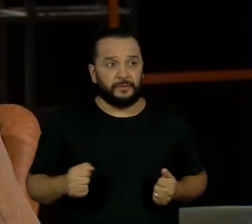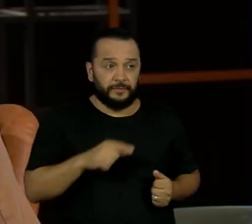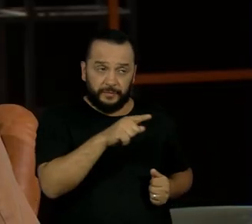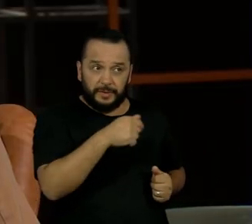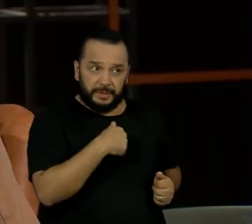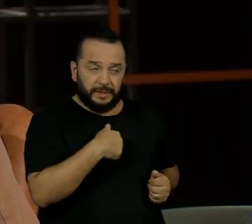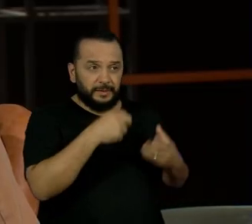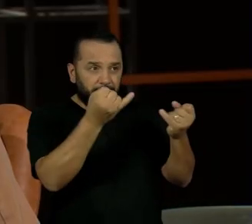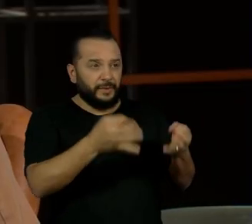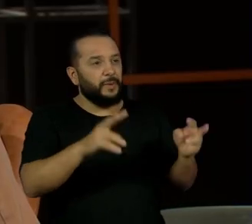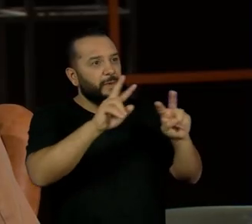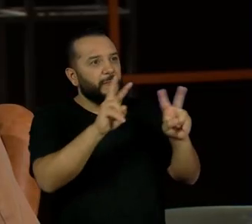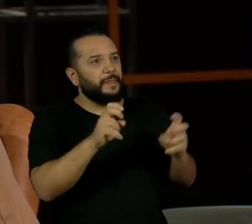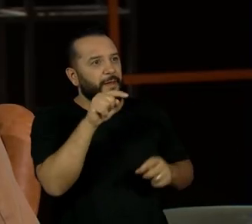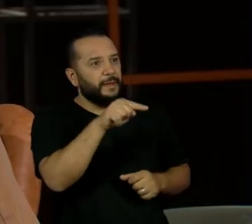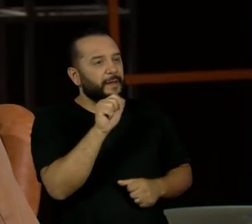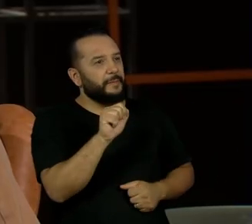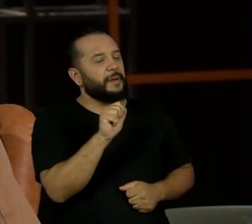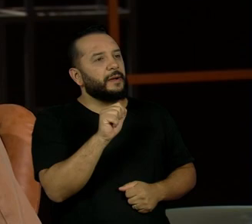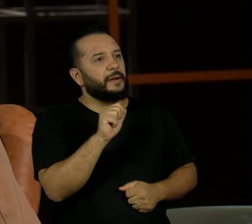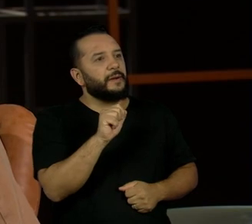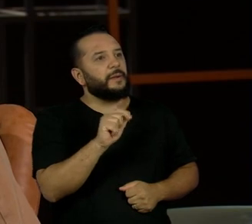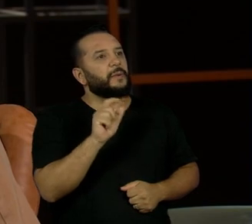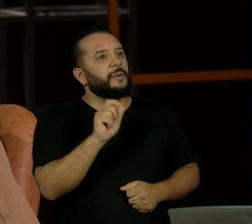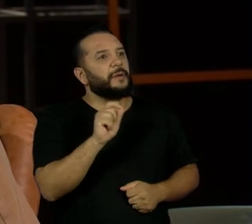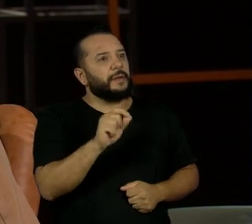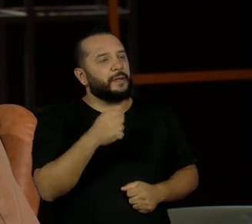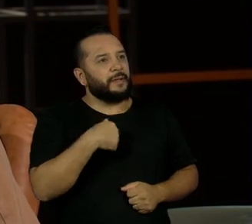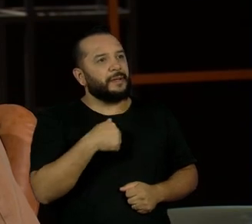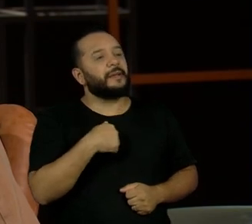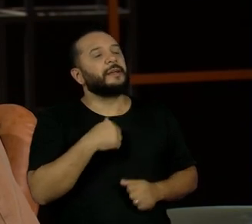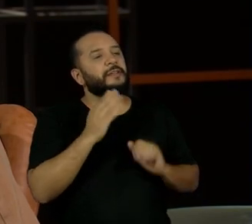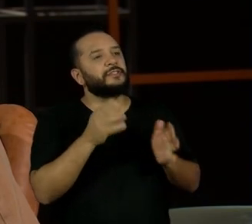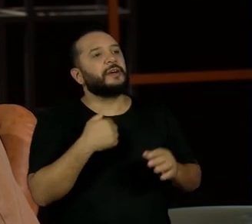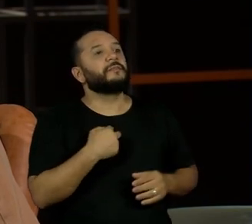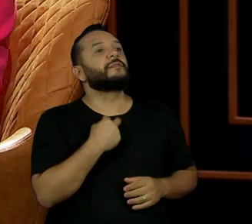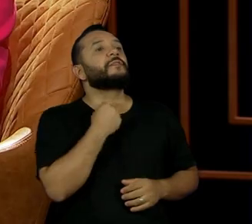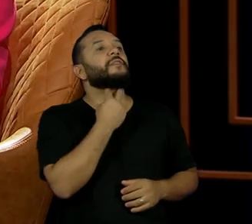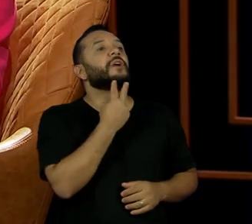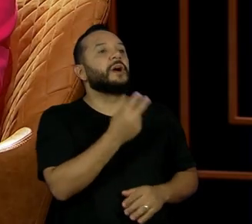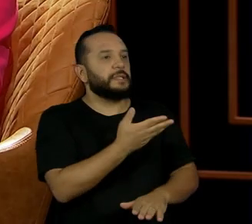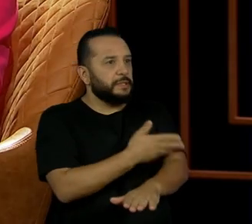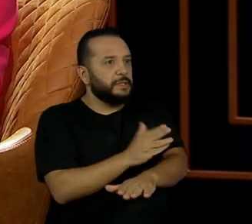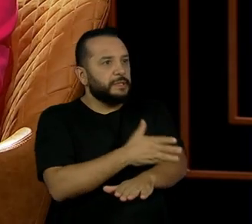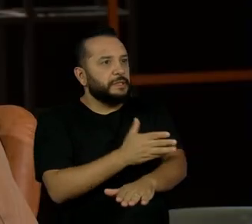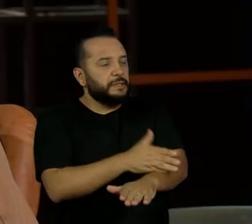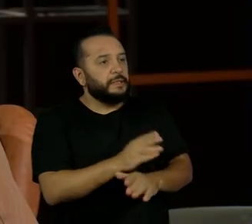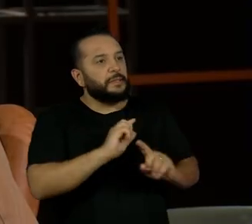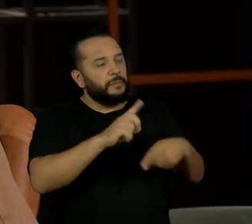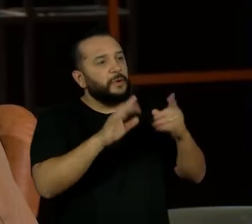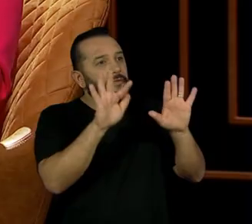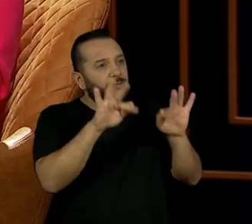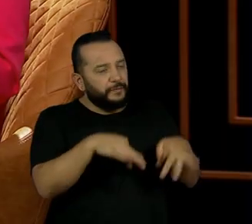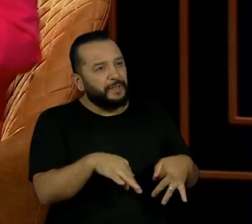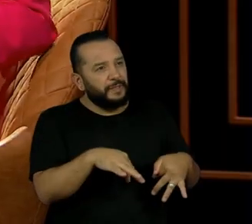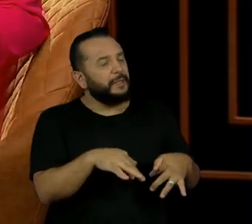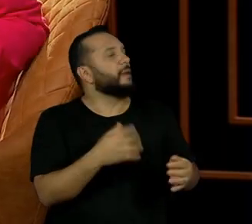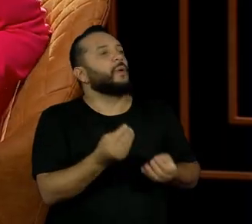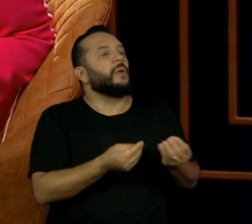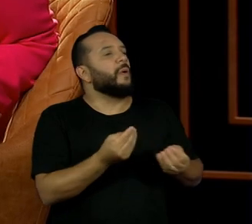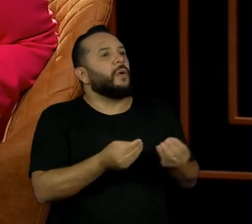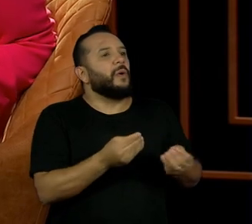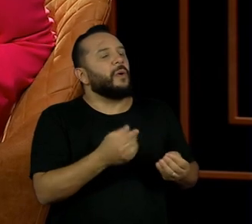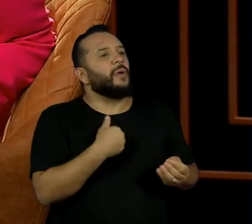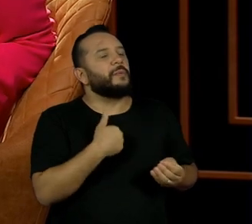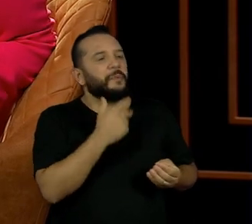pouca gente toca aqui qualquer coisa do desaquecer a voz Sim é necessário Então o